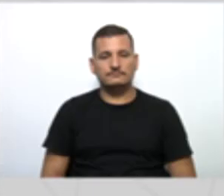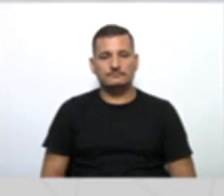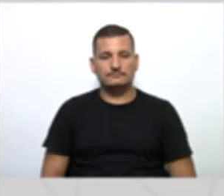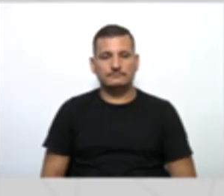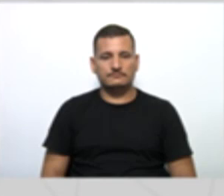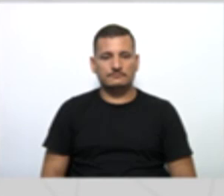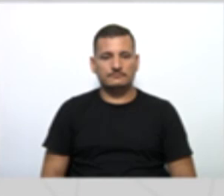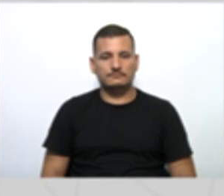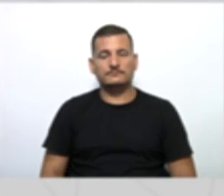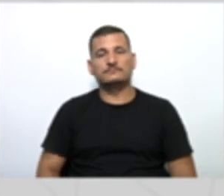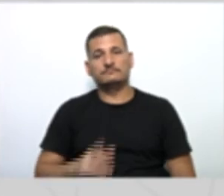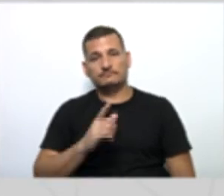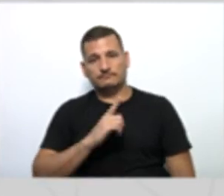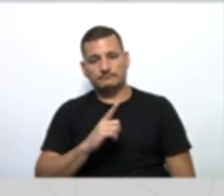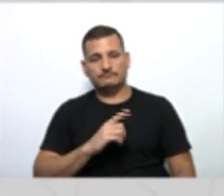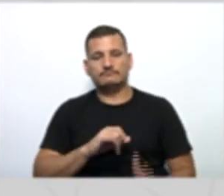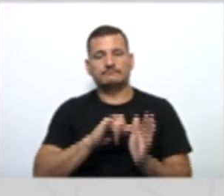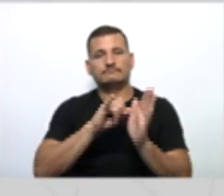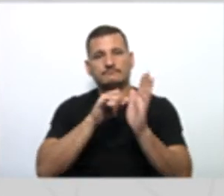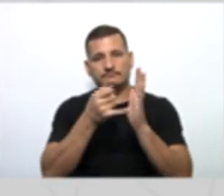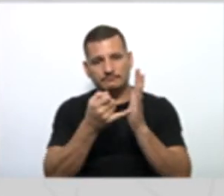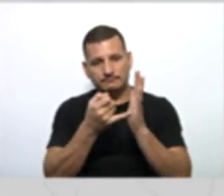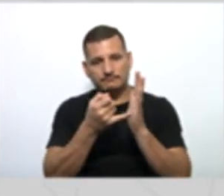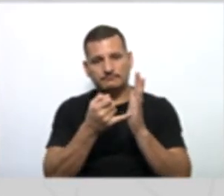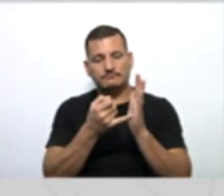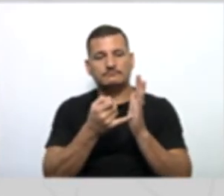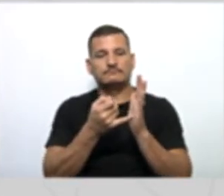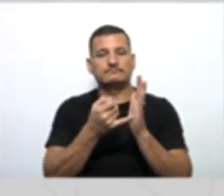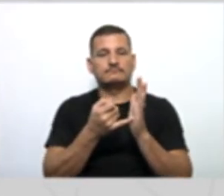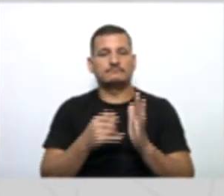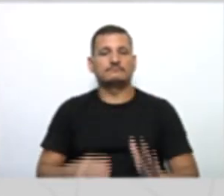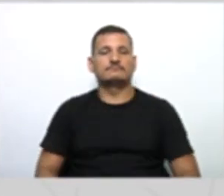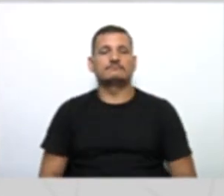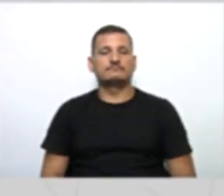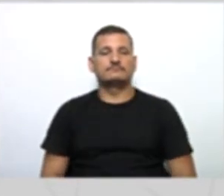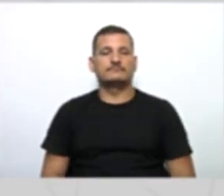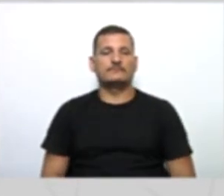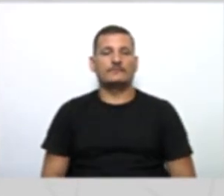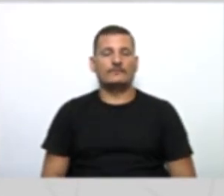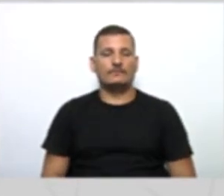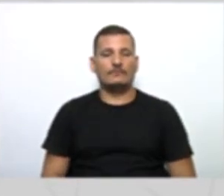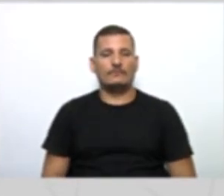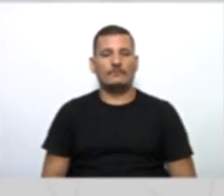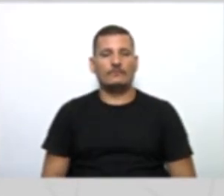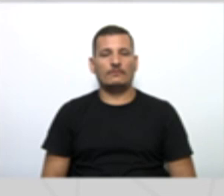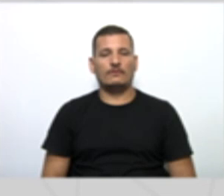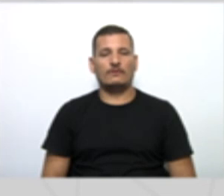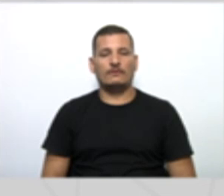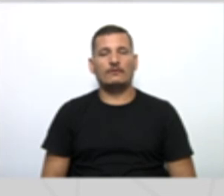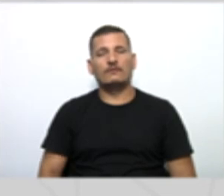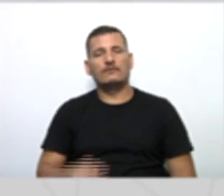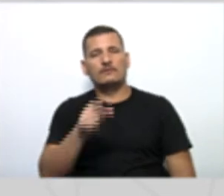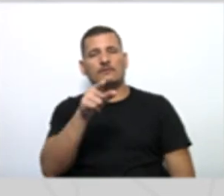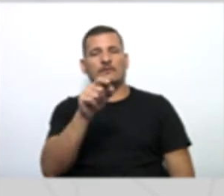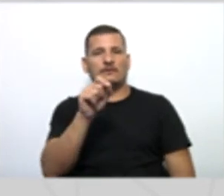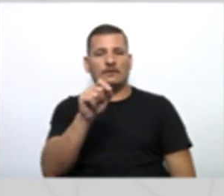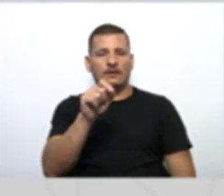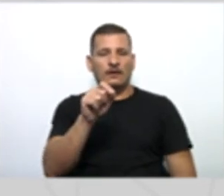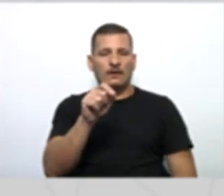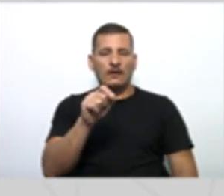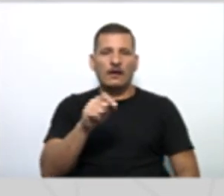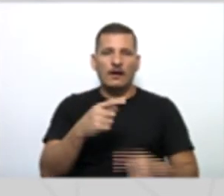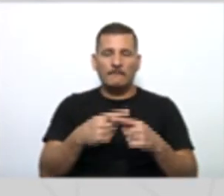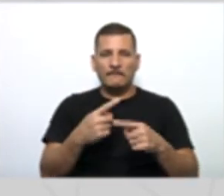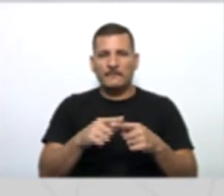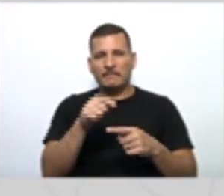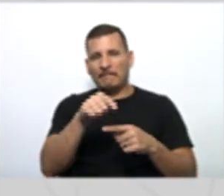também a justificativa, como vimos, reforçando, que você vai traçar o